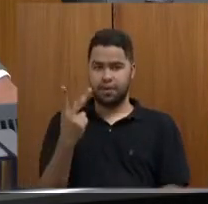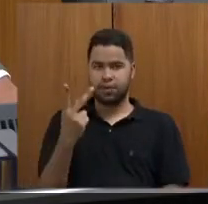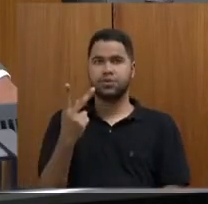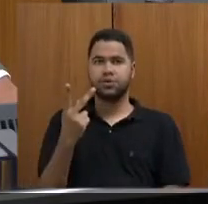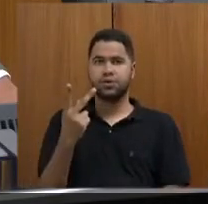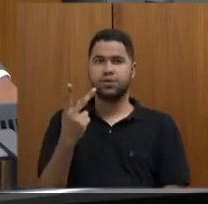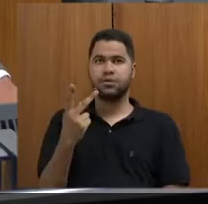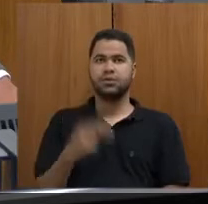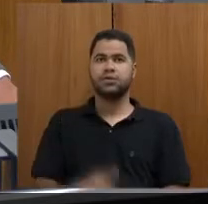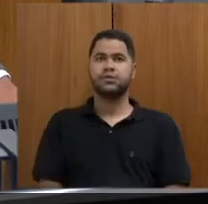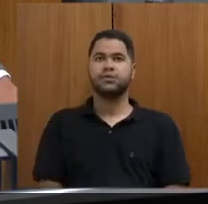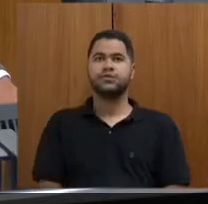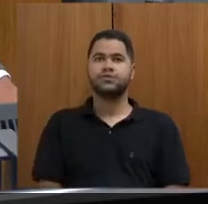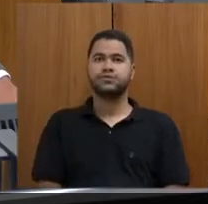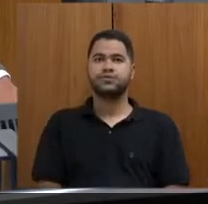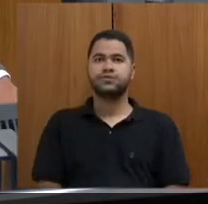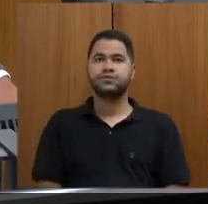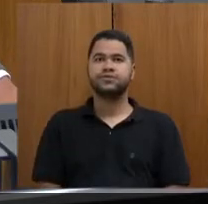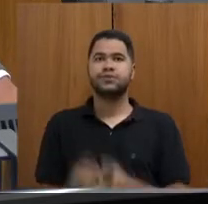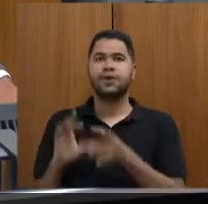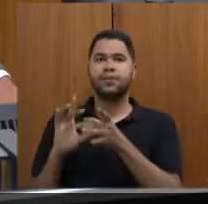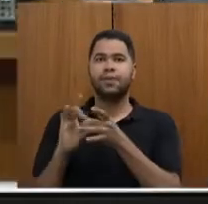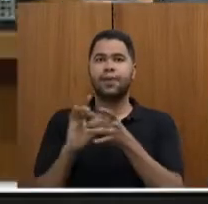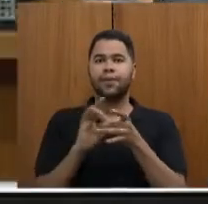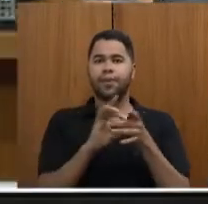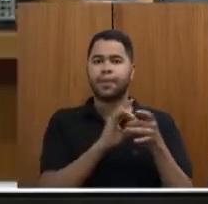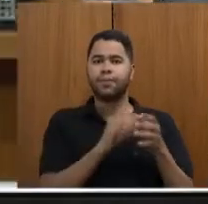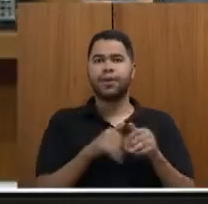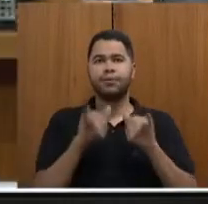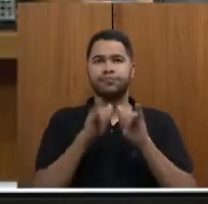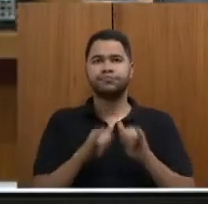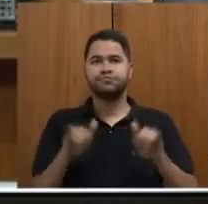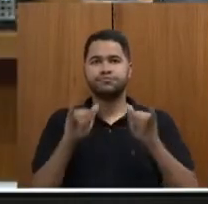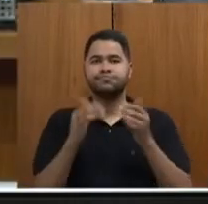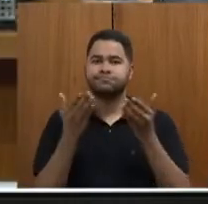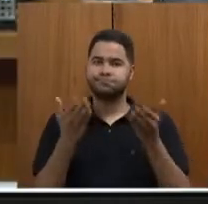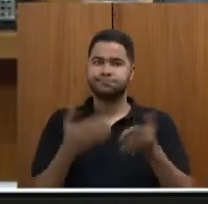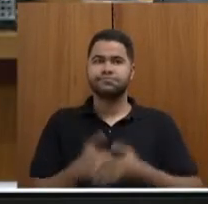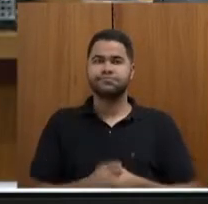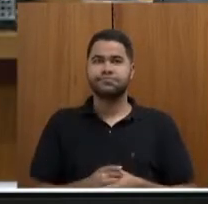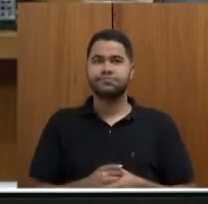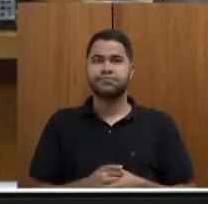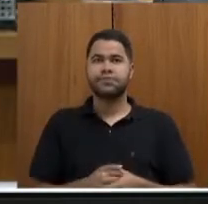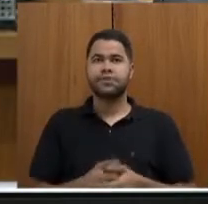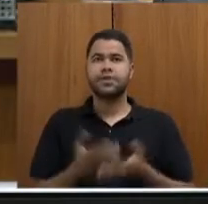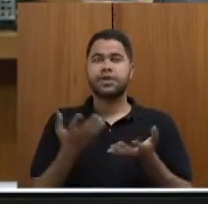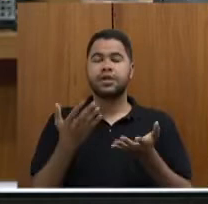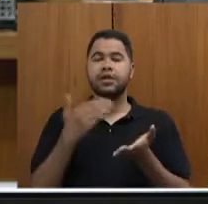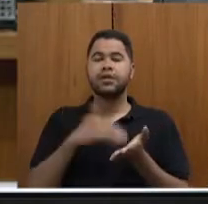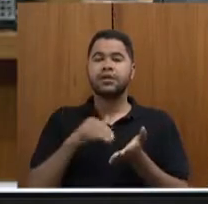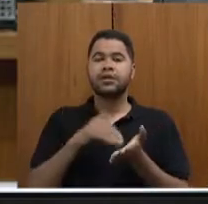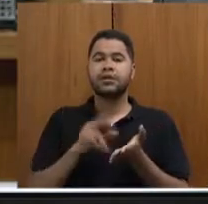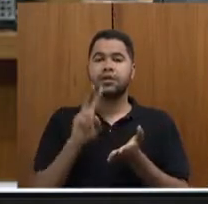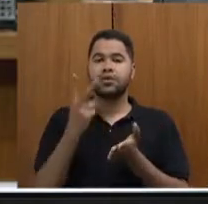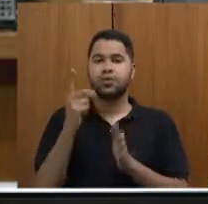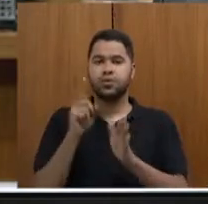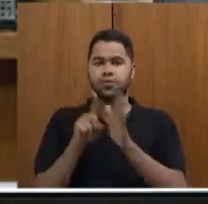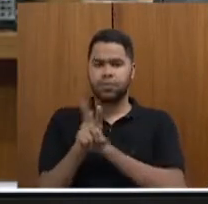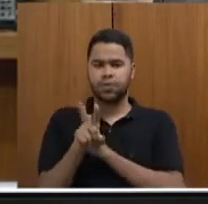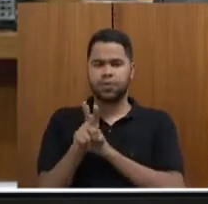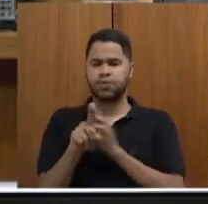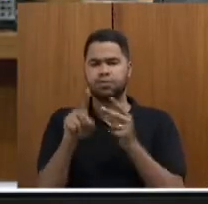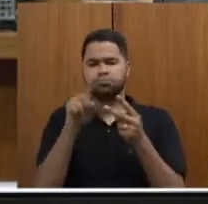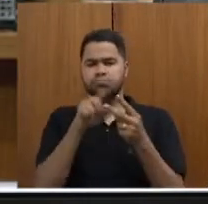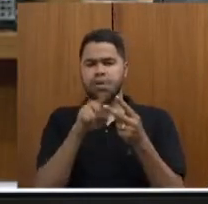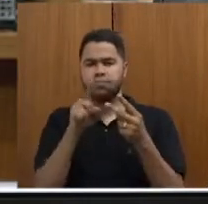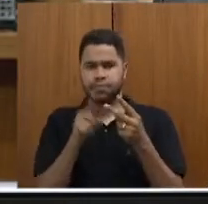que aqui acompanha, senhoras e senhores, Eu queria, secretária, fazer duas perguntas pontuais